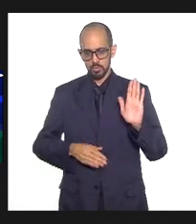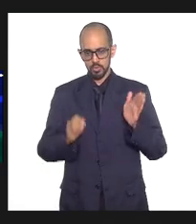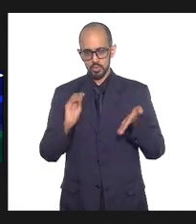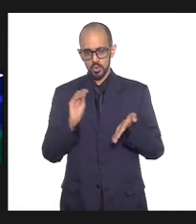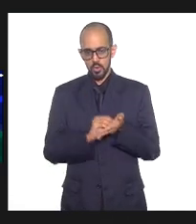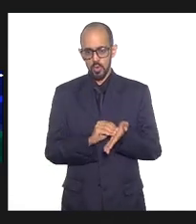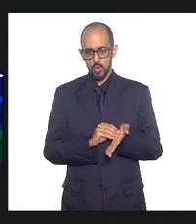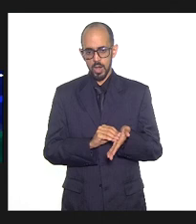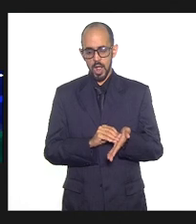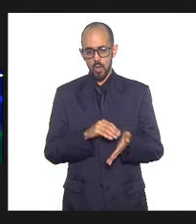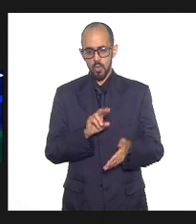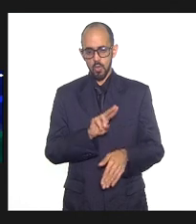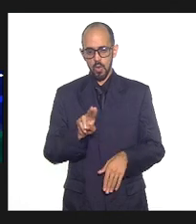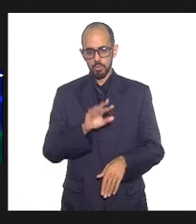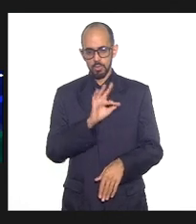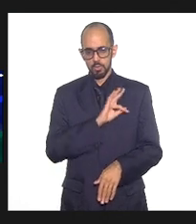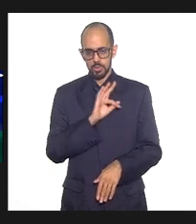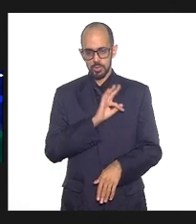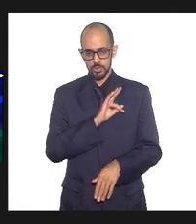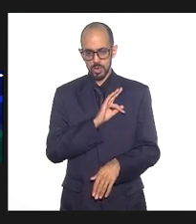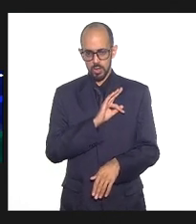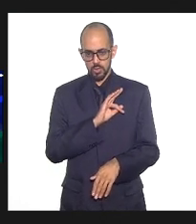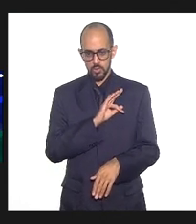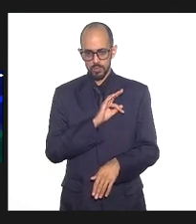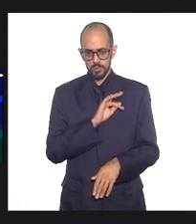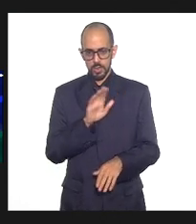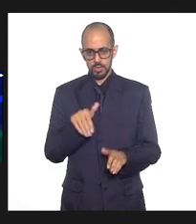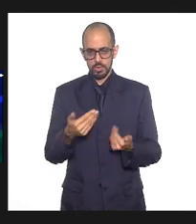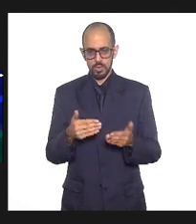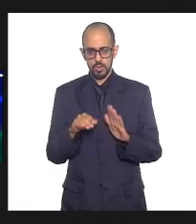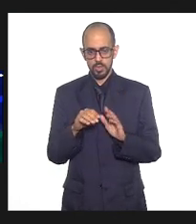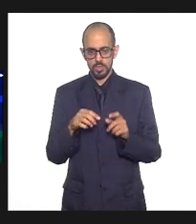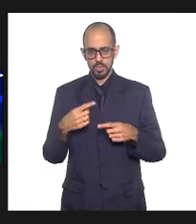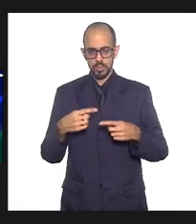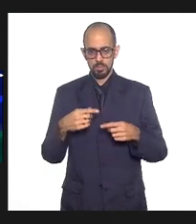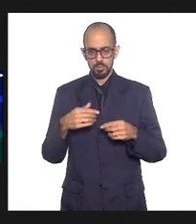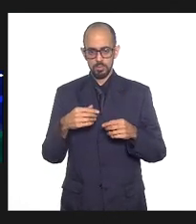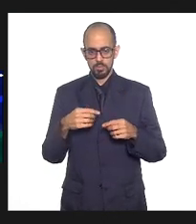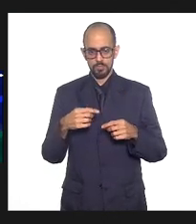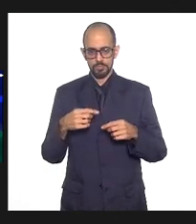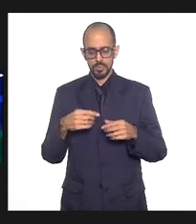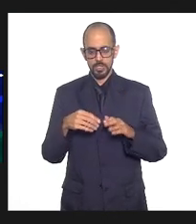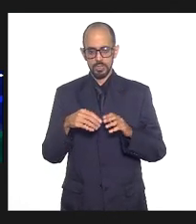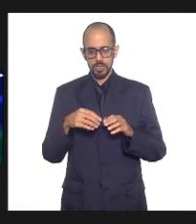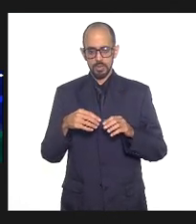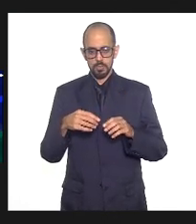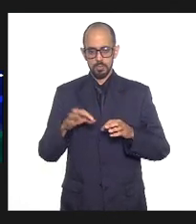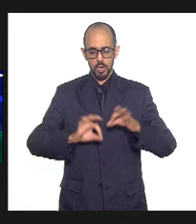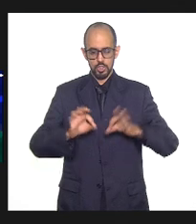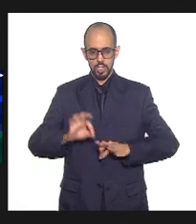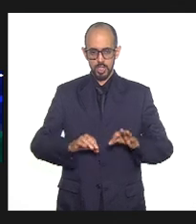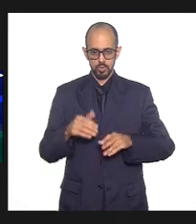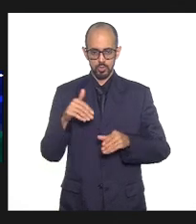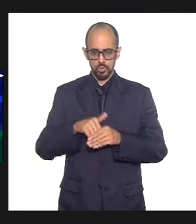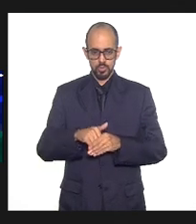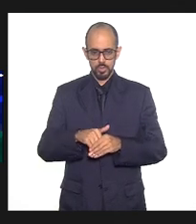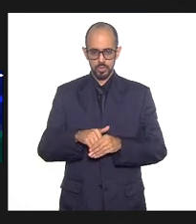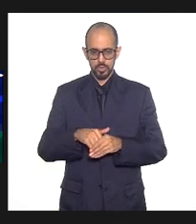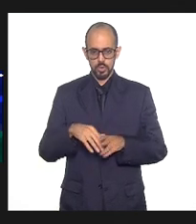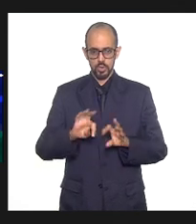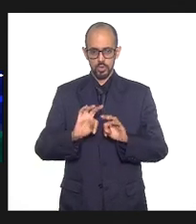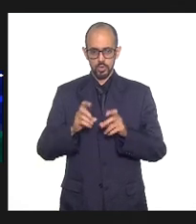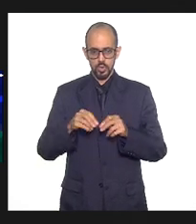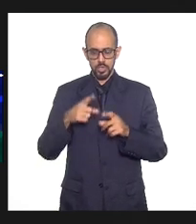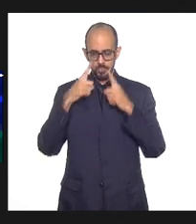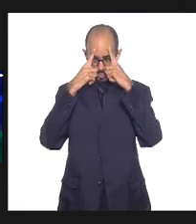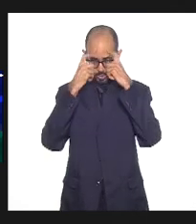que é um verdadeiro herói. Então, esse projeto apresentado agora, que a gente está votando, nos faz crer que toda violência é contra só